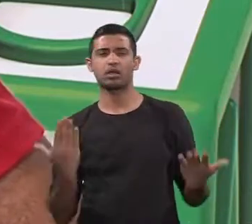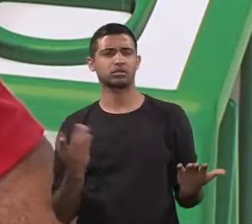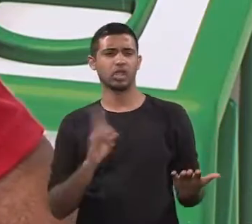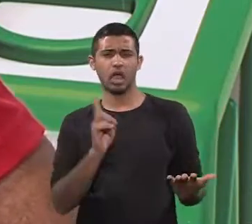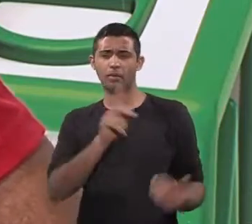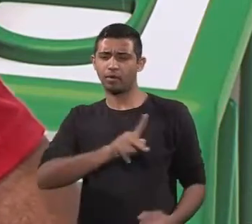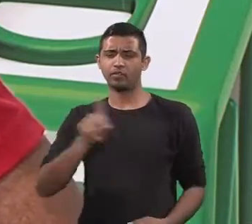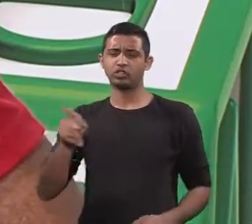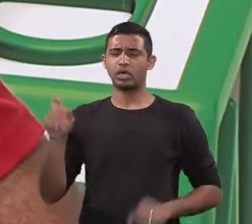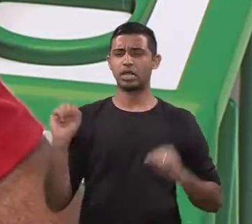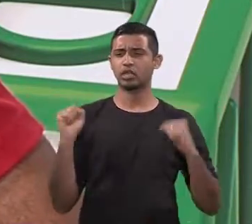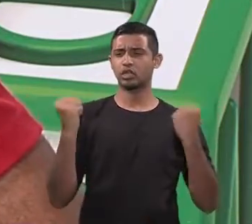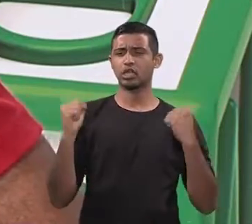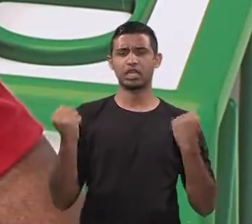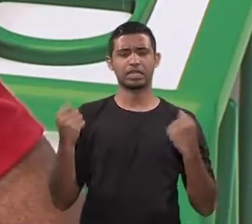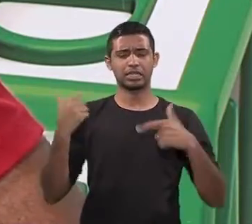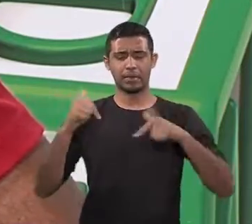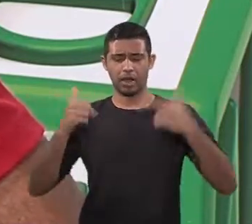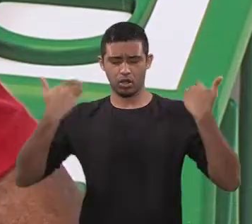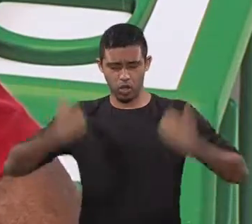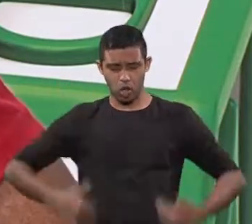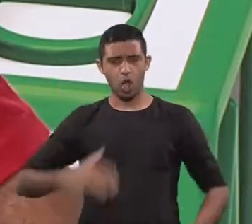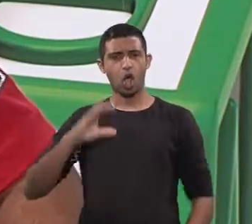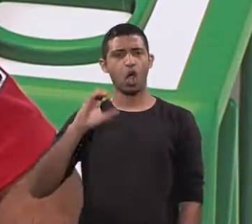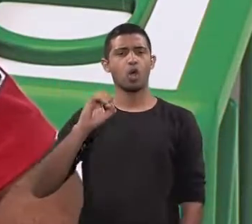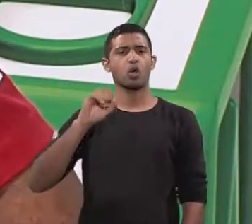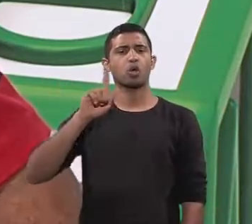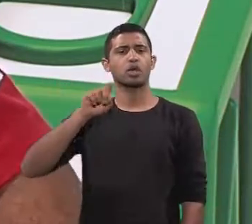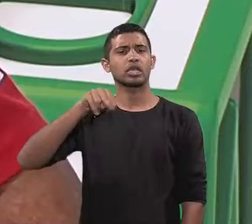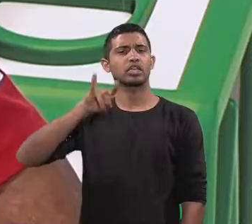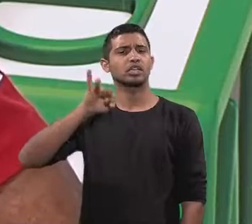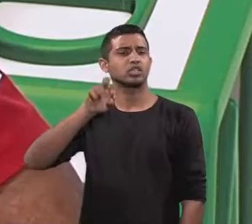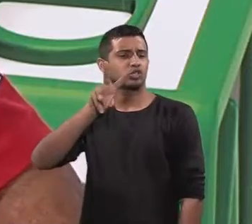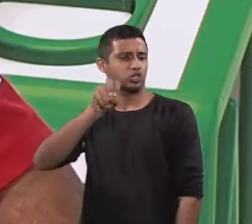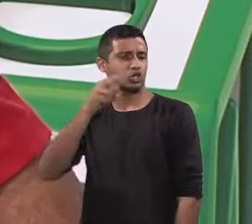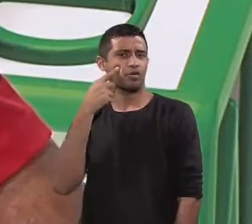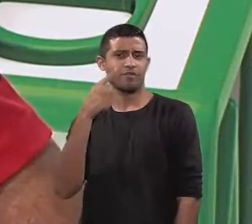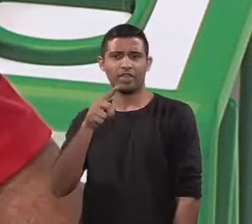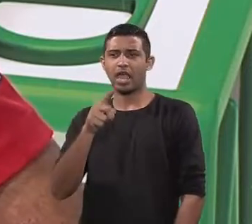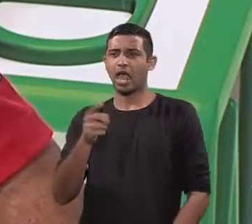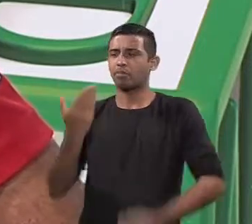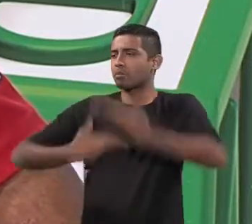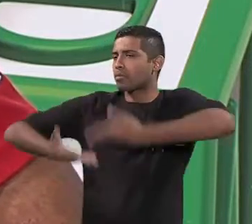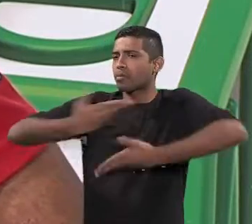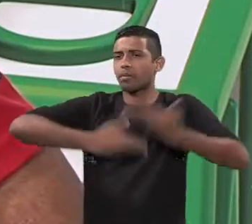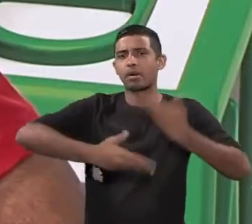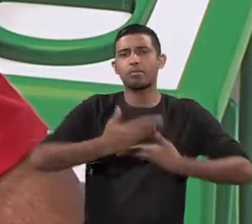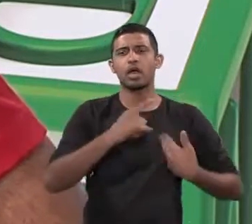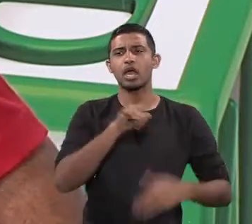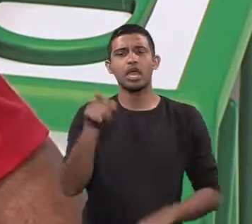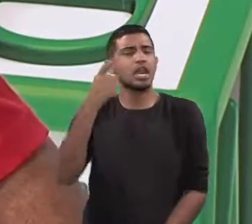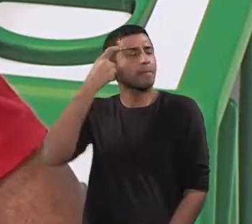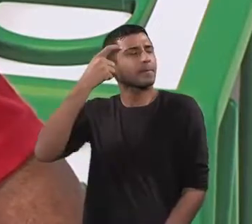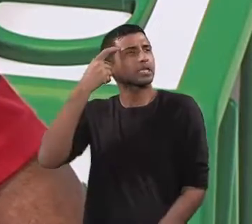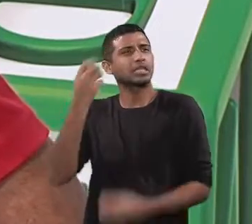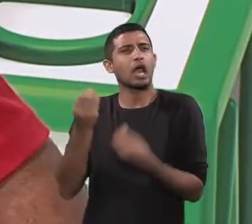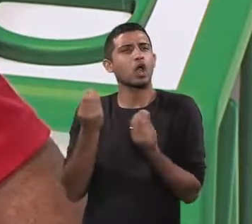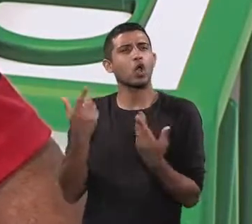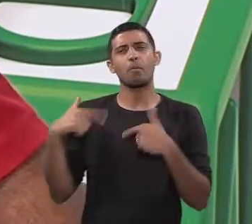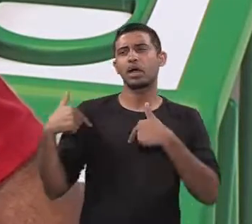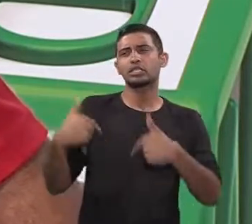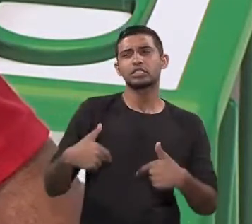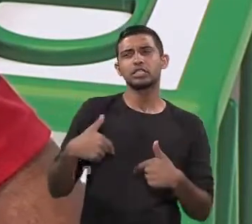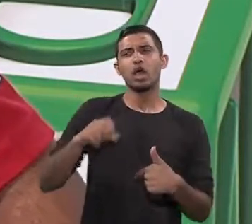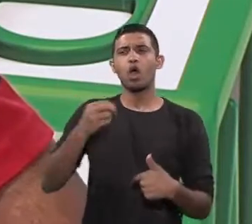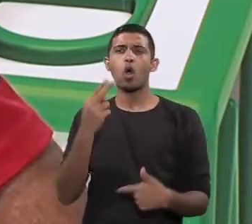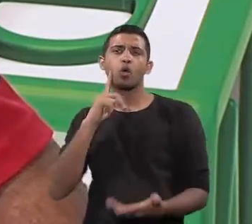professor de educação física, ele vai trabalhar o cognitivo, ele vai trabalhar a socialização, ele vai dar ao aluno a condição de pensar um pouco